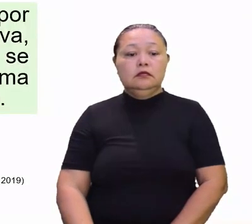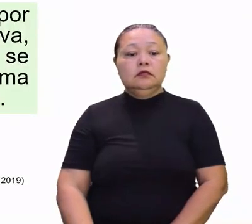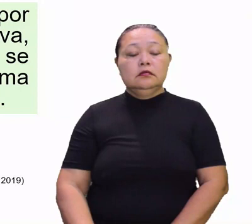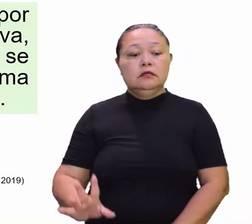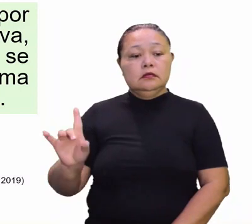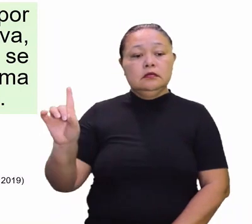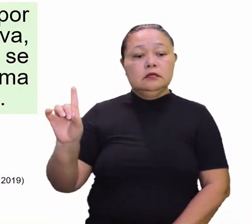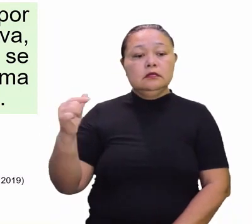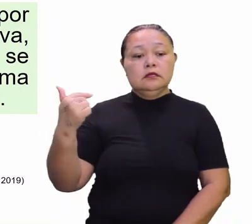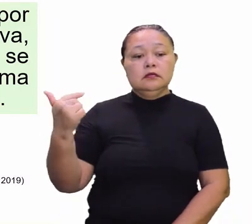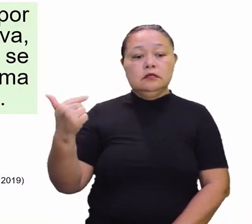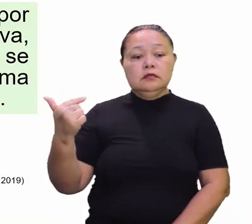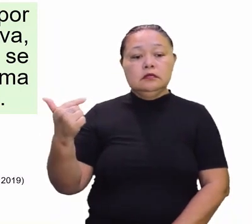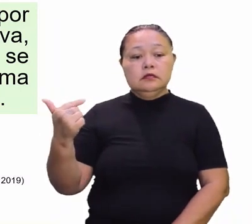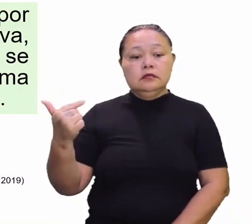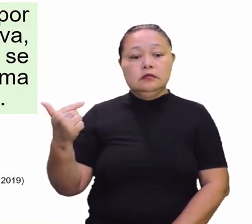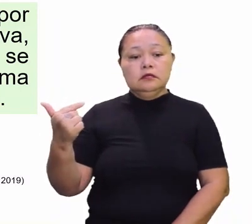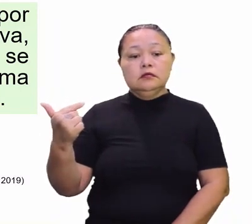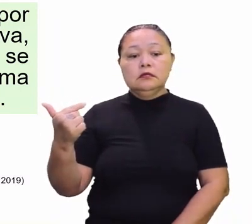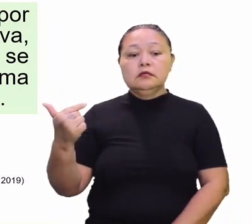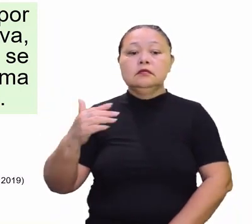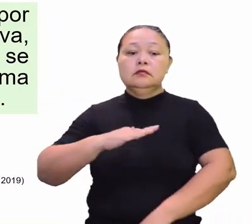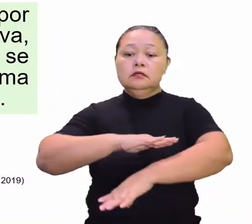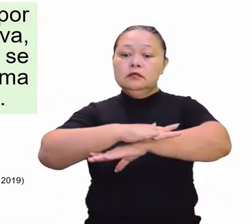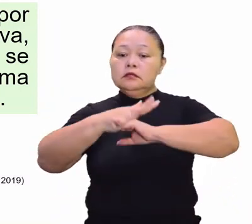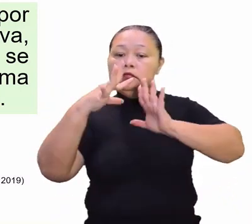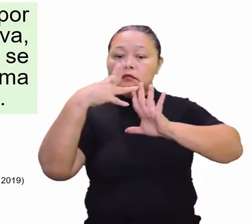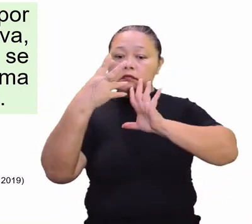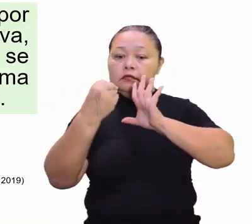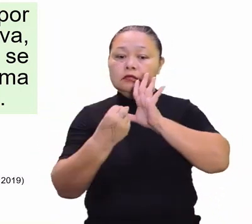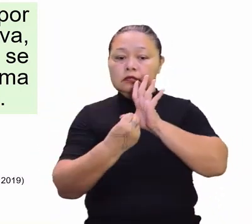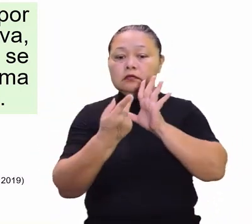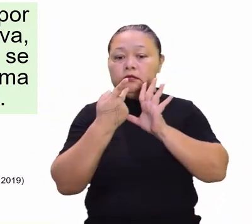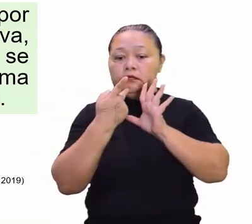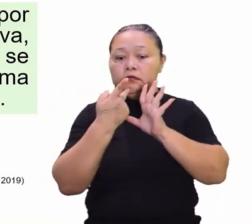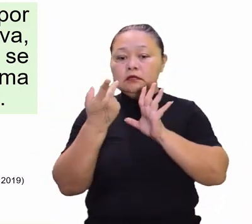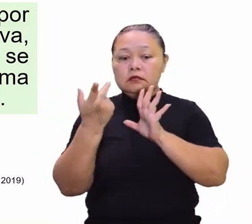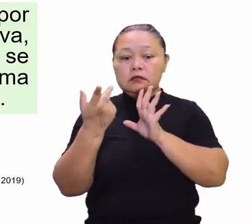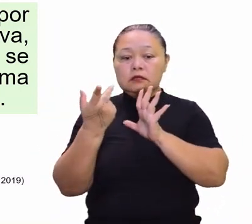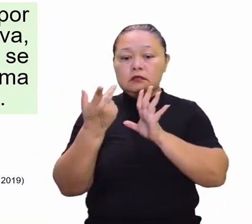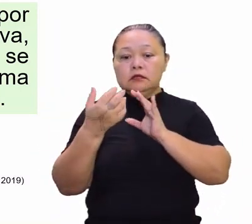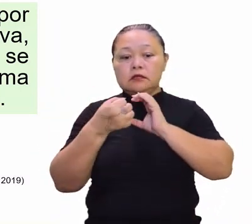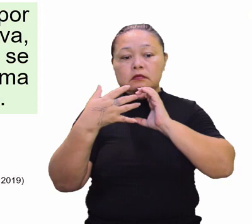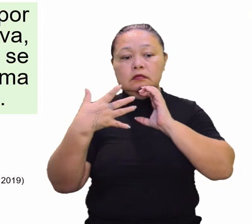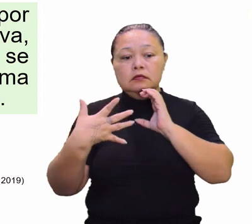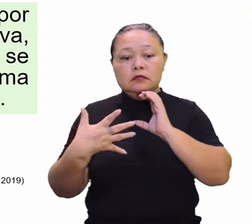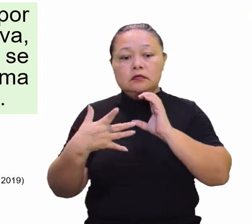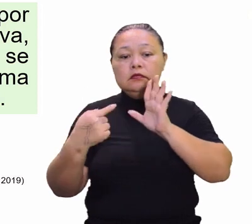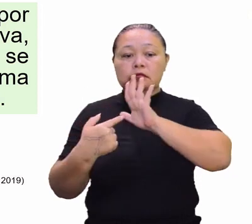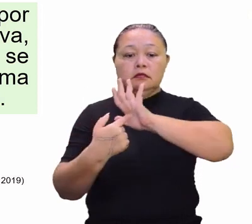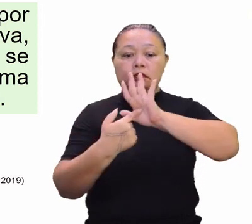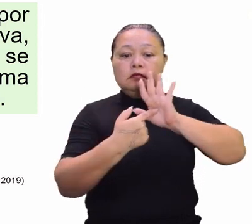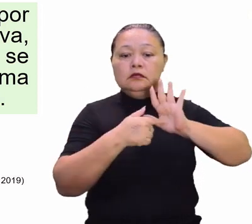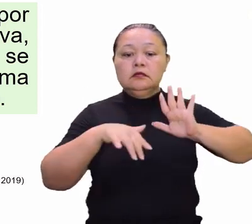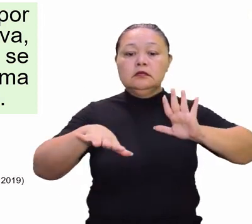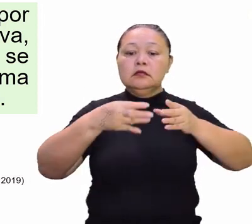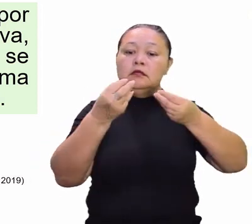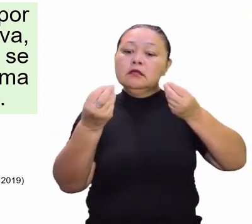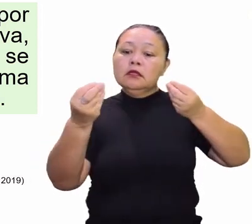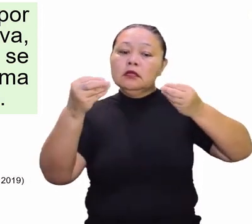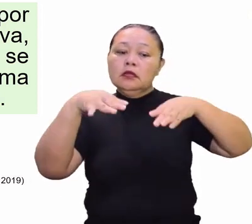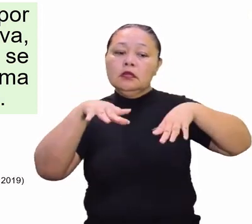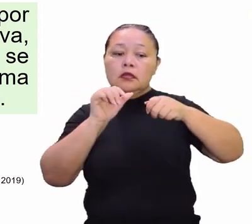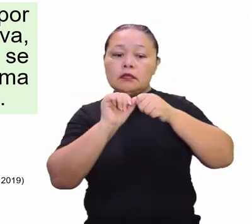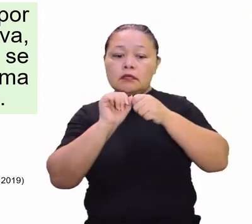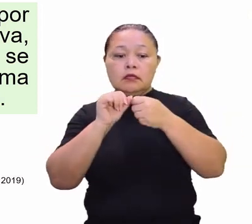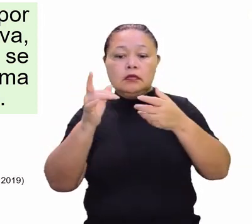Vamos lá. E a 2? É a planície amazônica que acabei de falar dela, né? Caracteriza-se por apresentar uma zona de